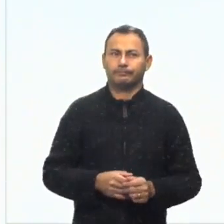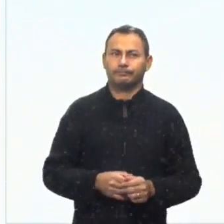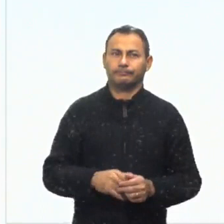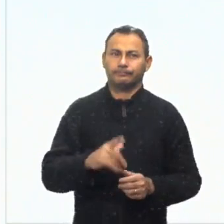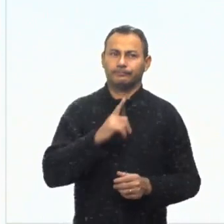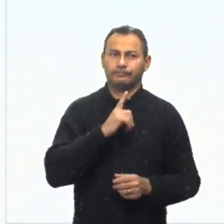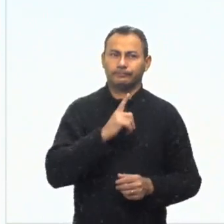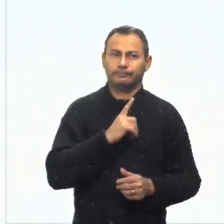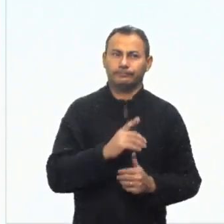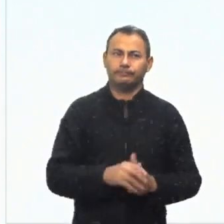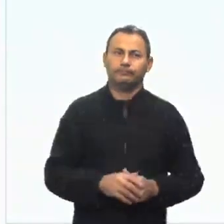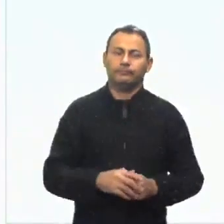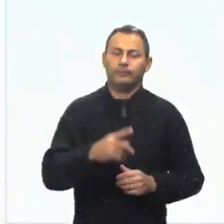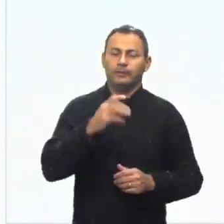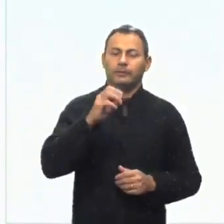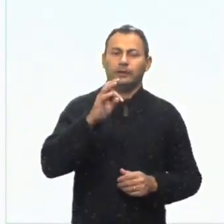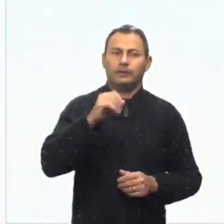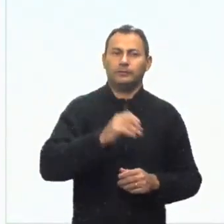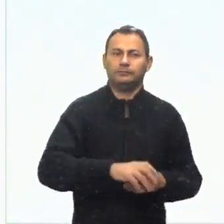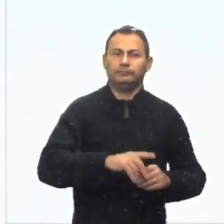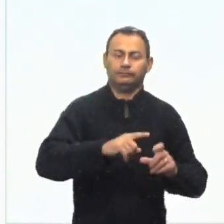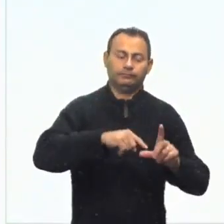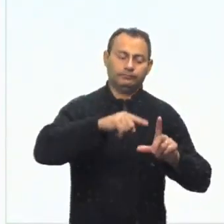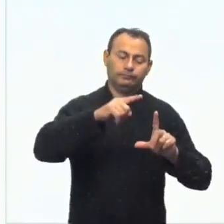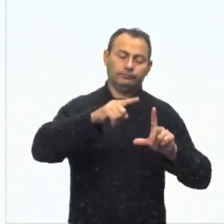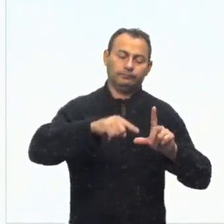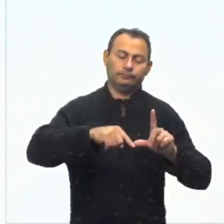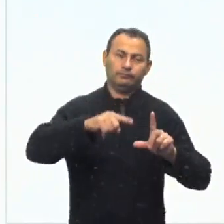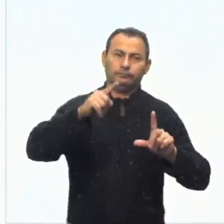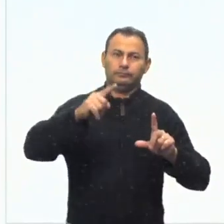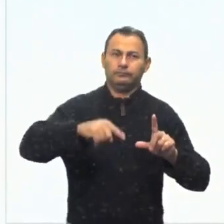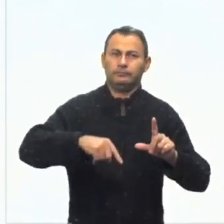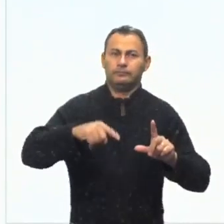Então, você tem a portadora vindo de uma determinada maneira.